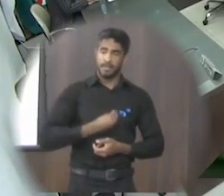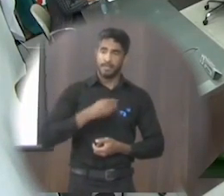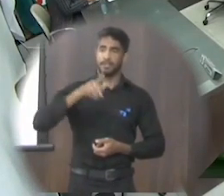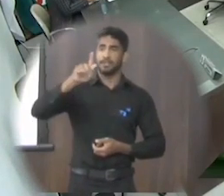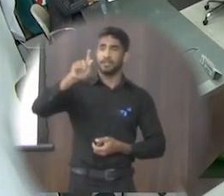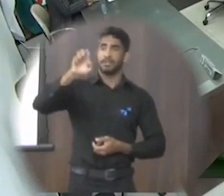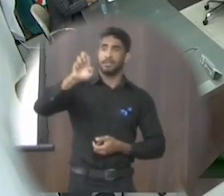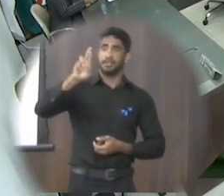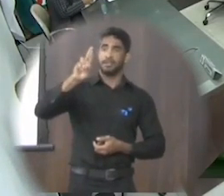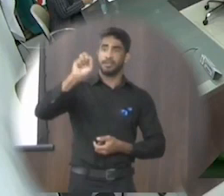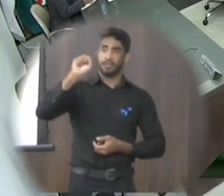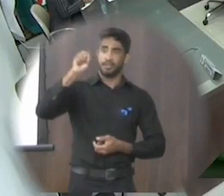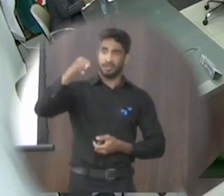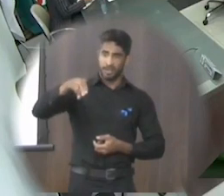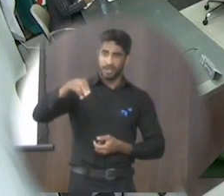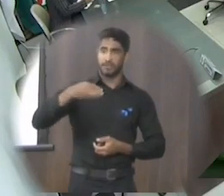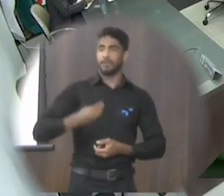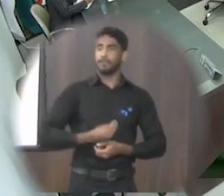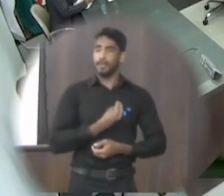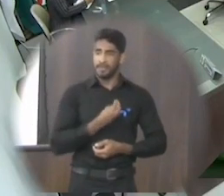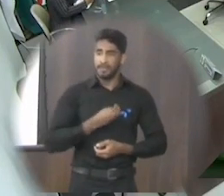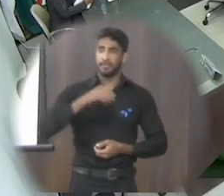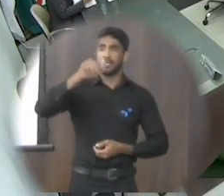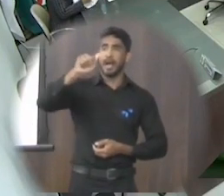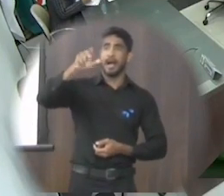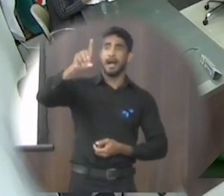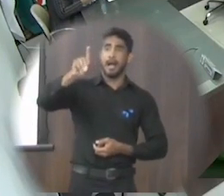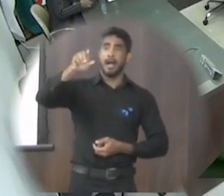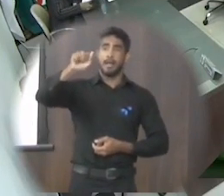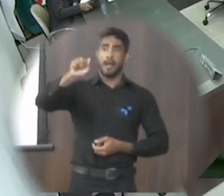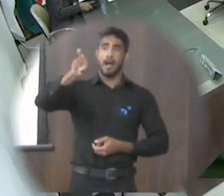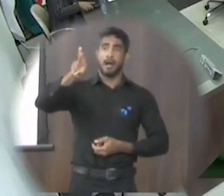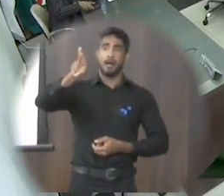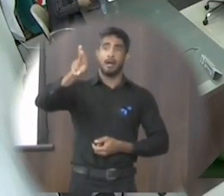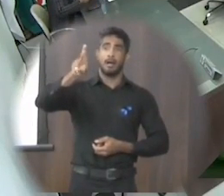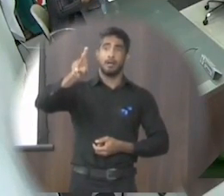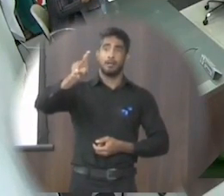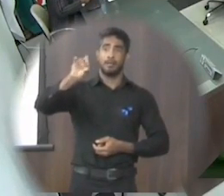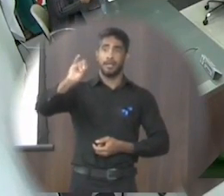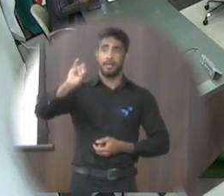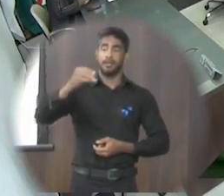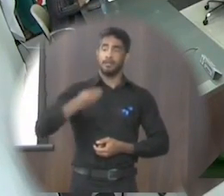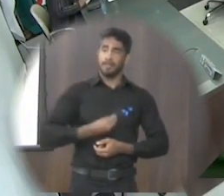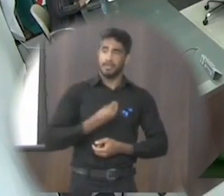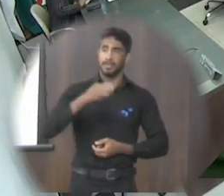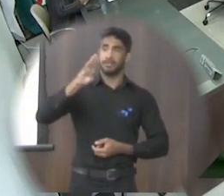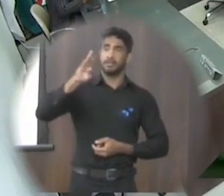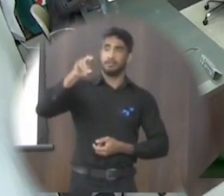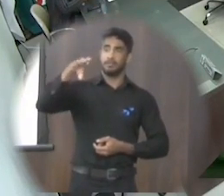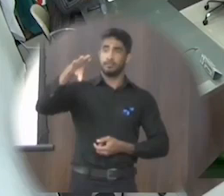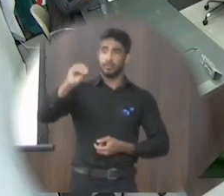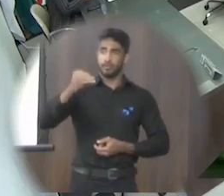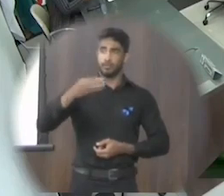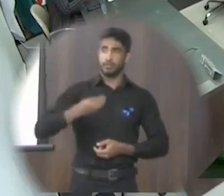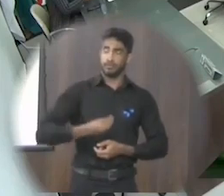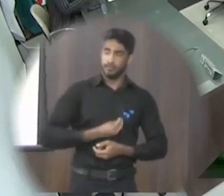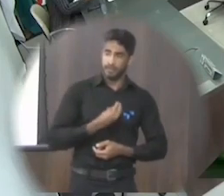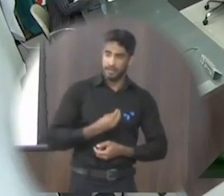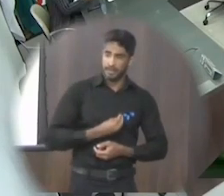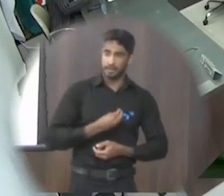Gerson do Espírito Santo de Souza. Presente. Adauri Soares Cordeiro. Presente. Bruno Henrique Oliveira